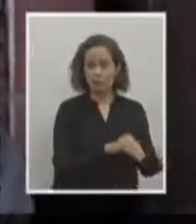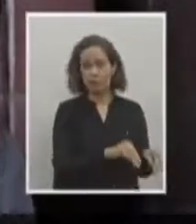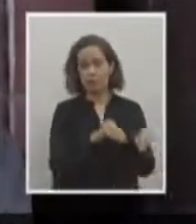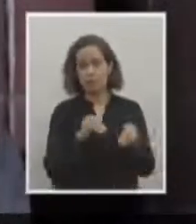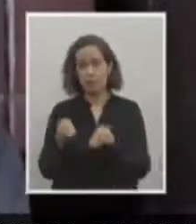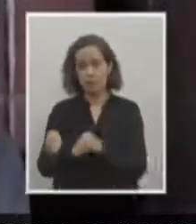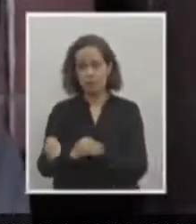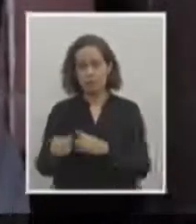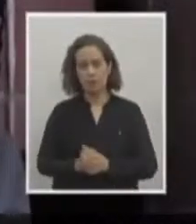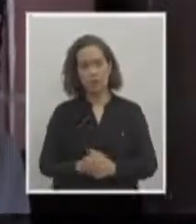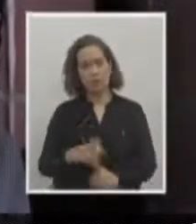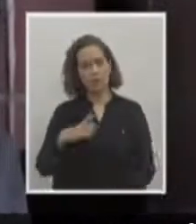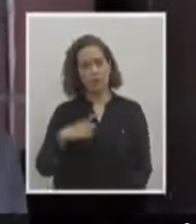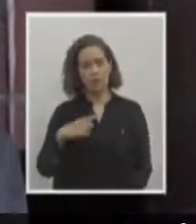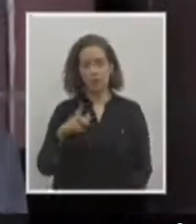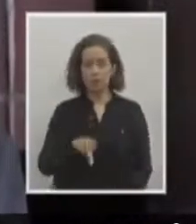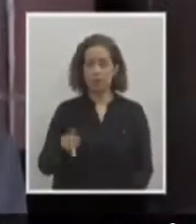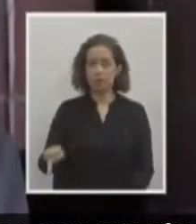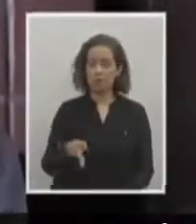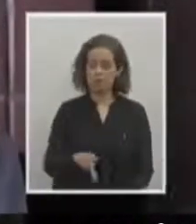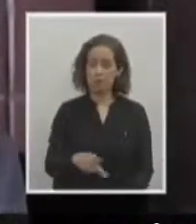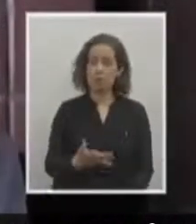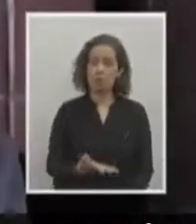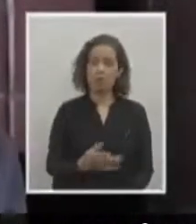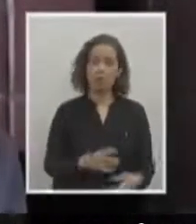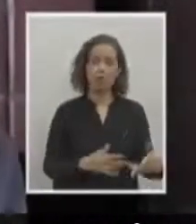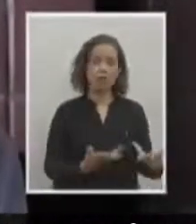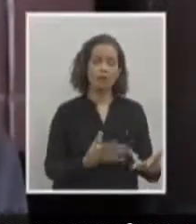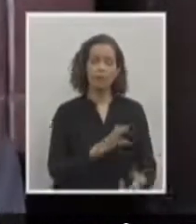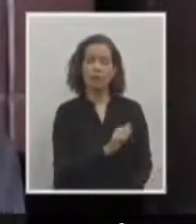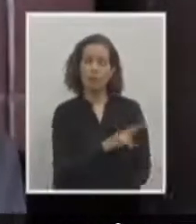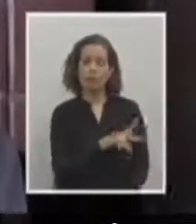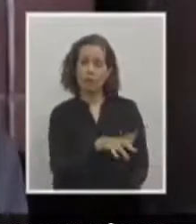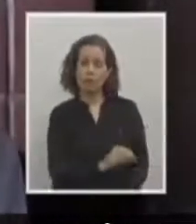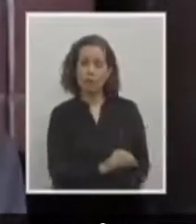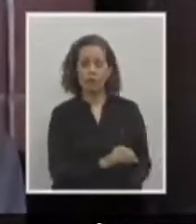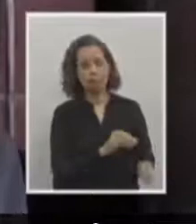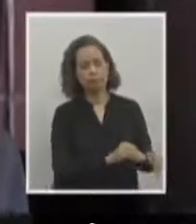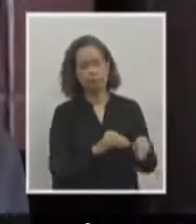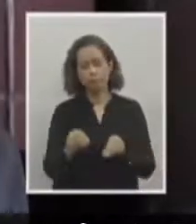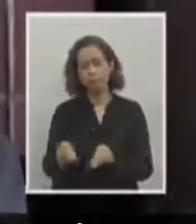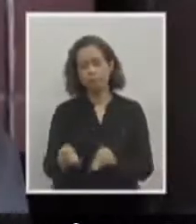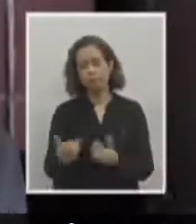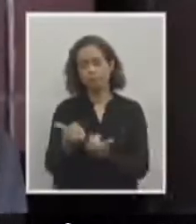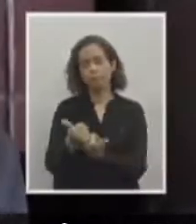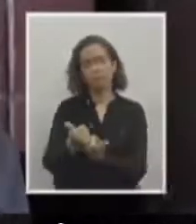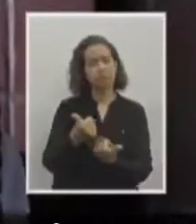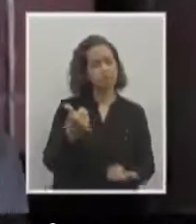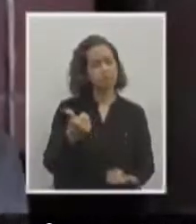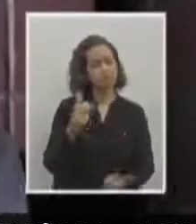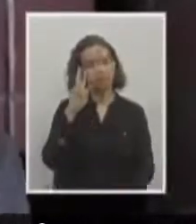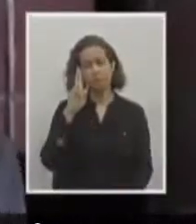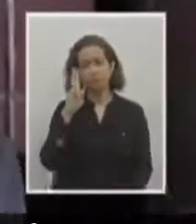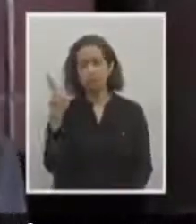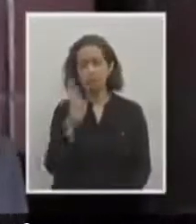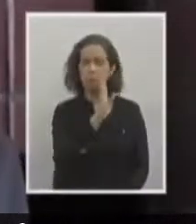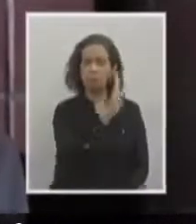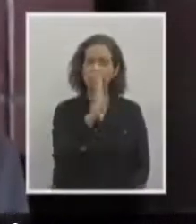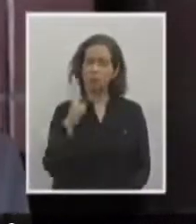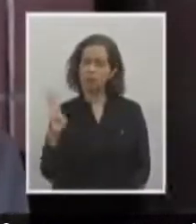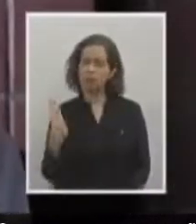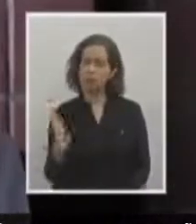Tem professor efetivo que sai do seu cargo e exerce a função de vice-direção, de biblioteca e outras